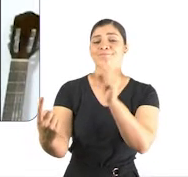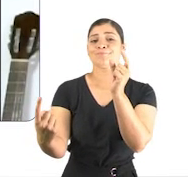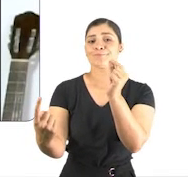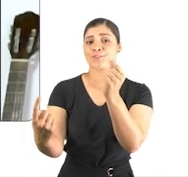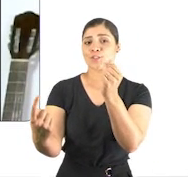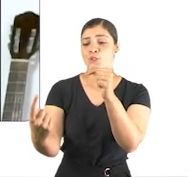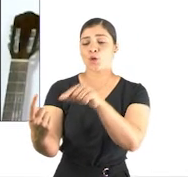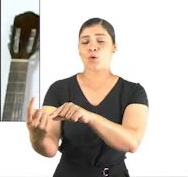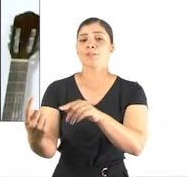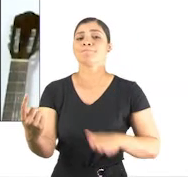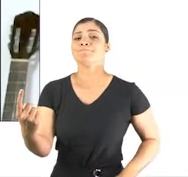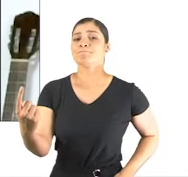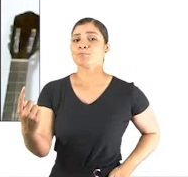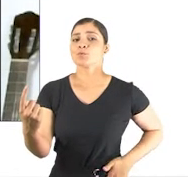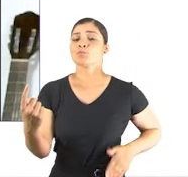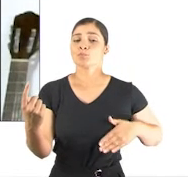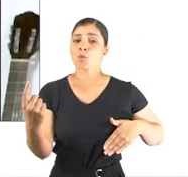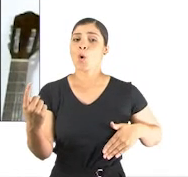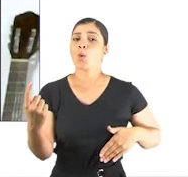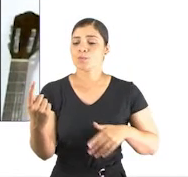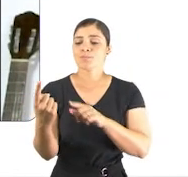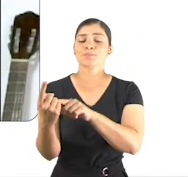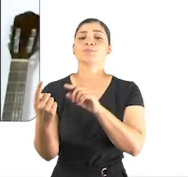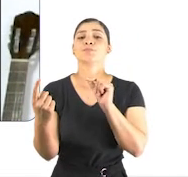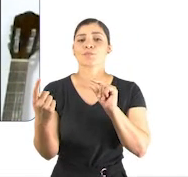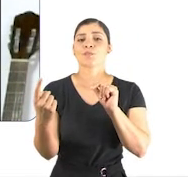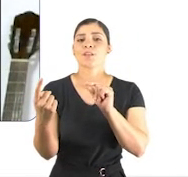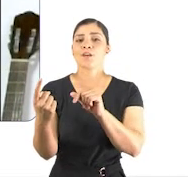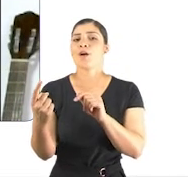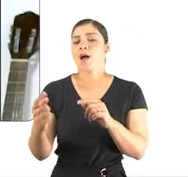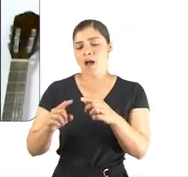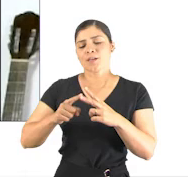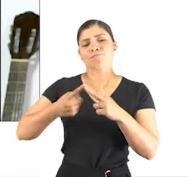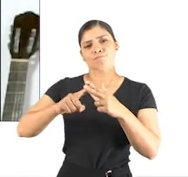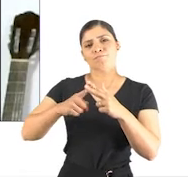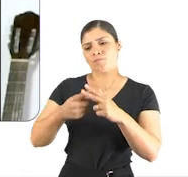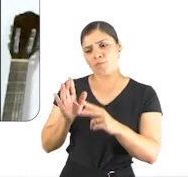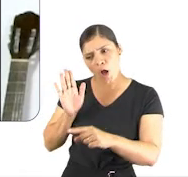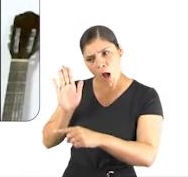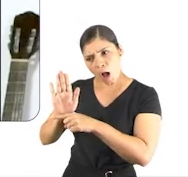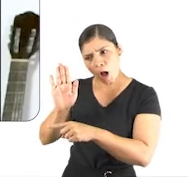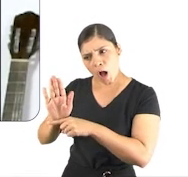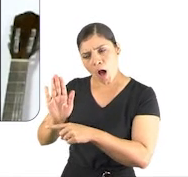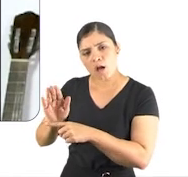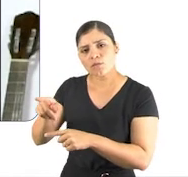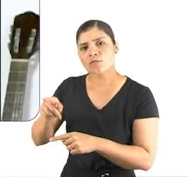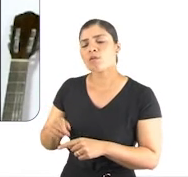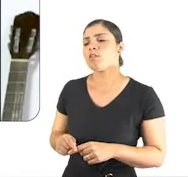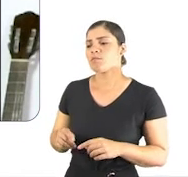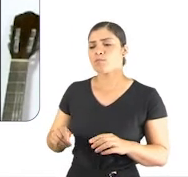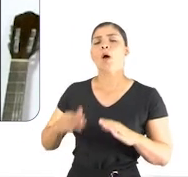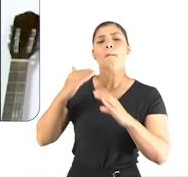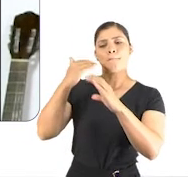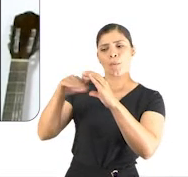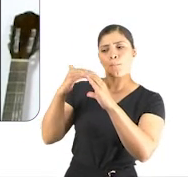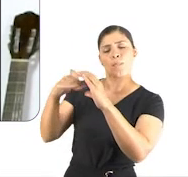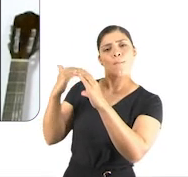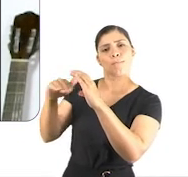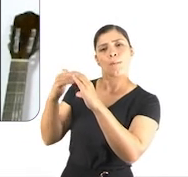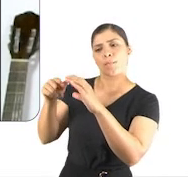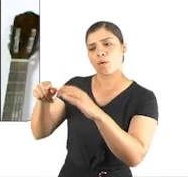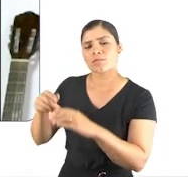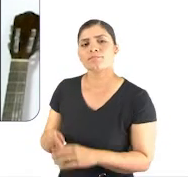Então, com essa ferramenta também nos ajudou a enviar os relatórios bimestrais para o